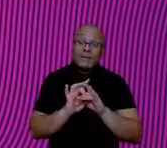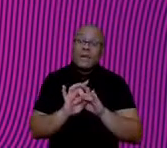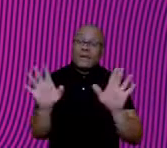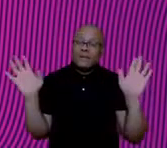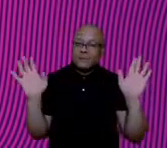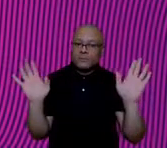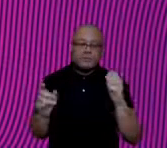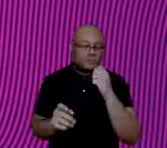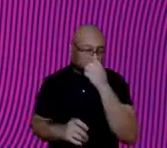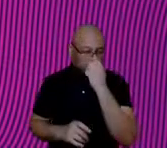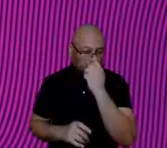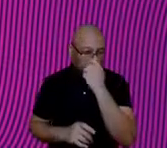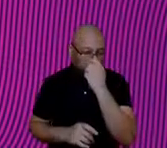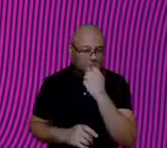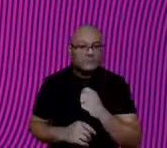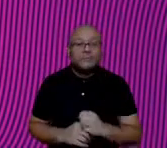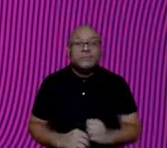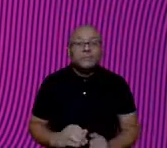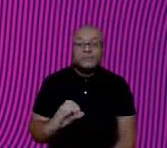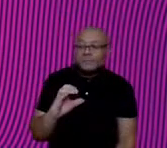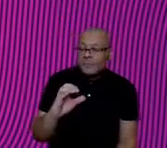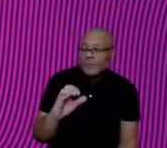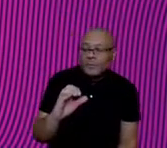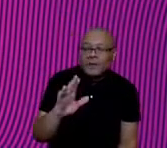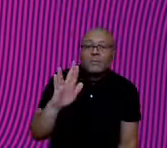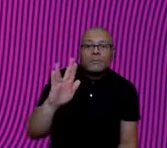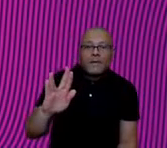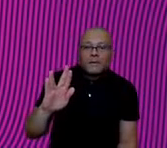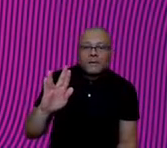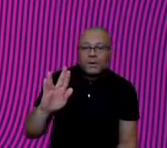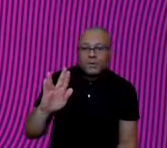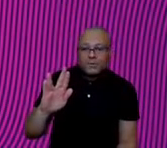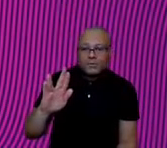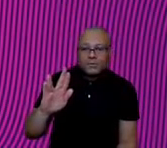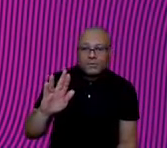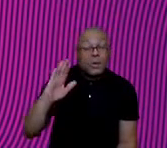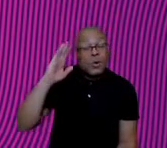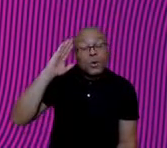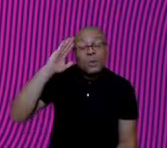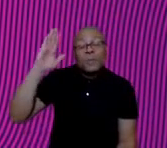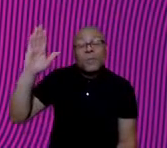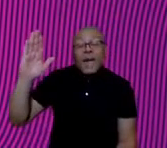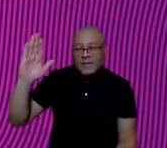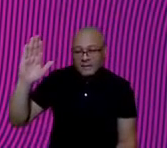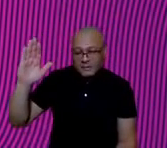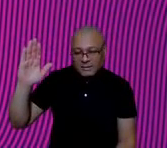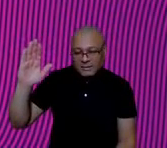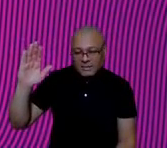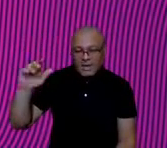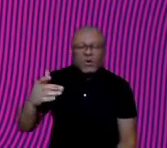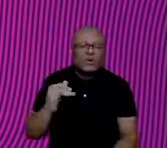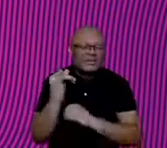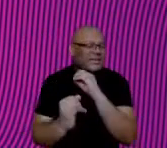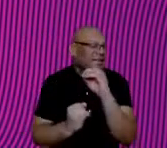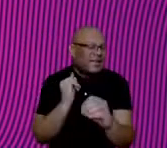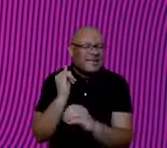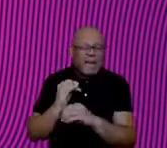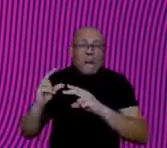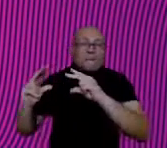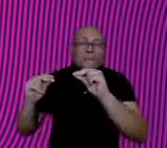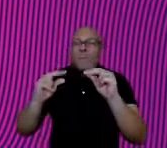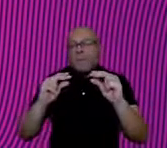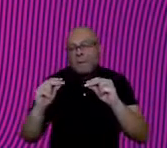canabidiol, para dizer o mais cool da internet nos dias de hoje. Né?